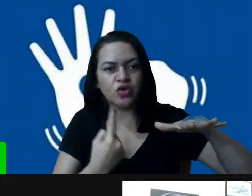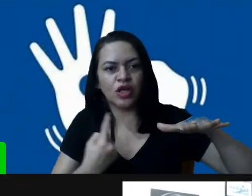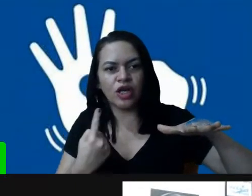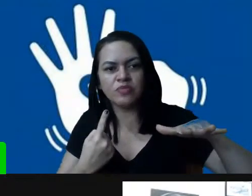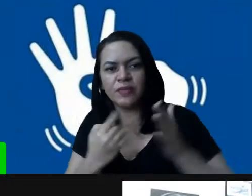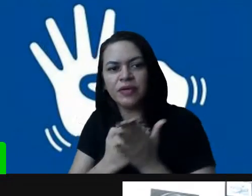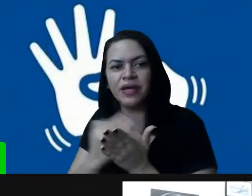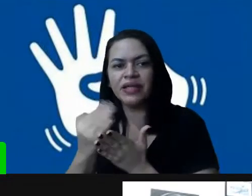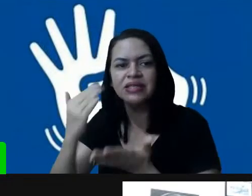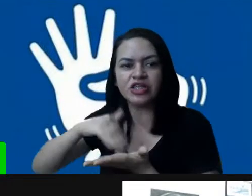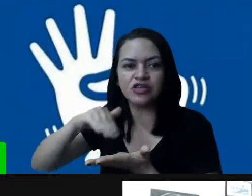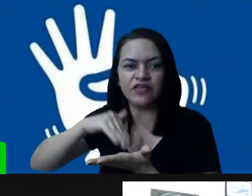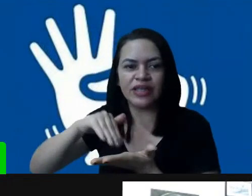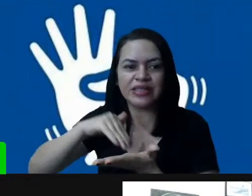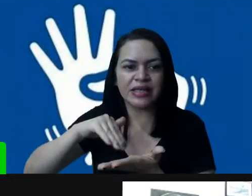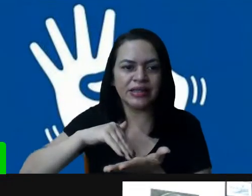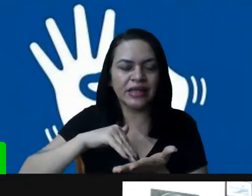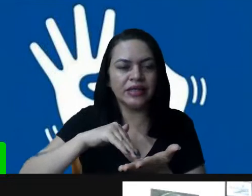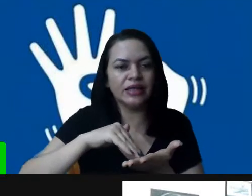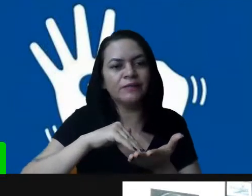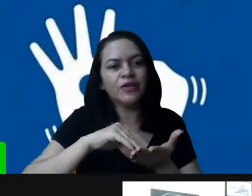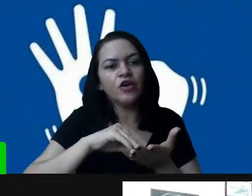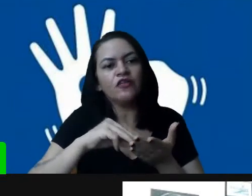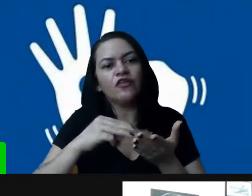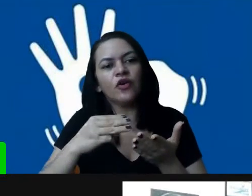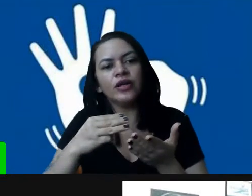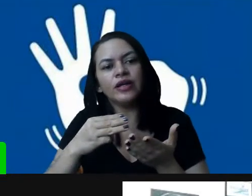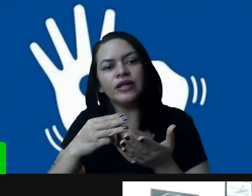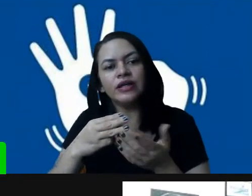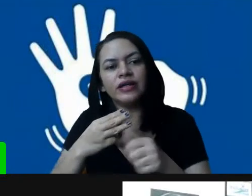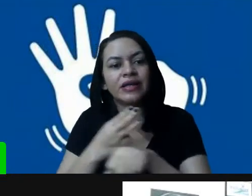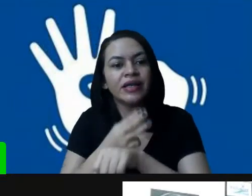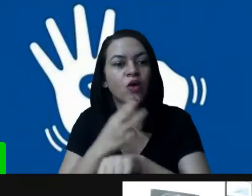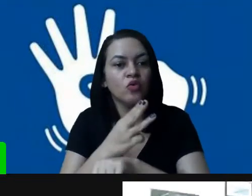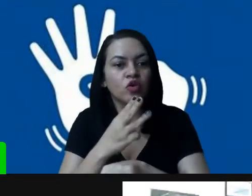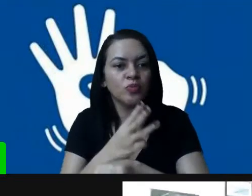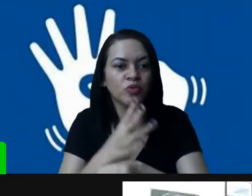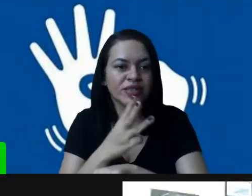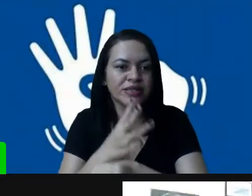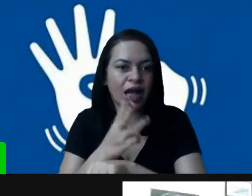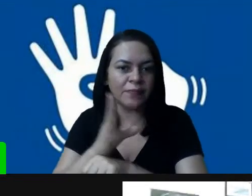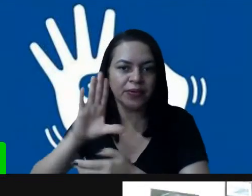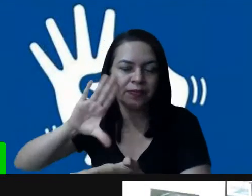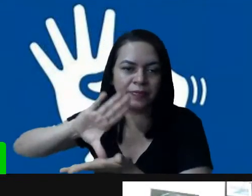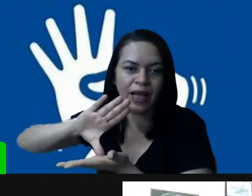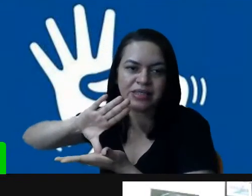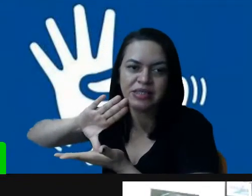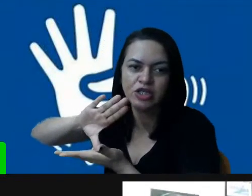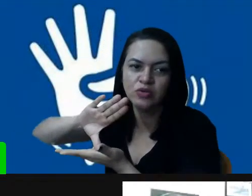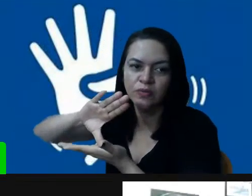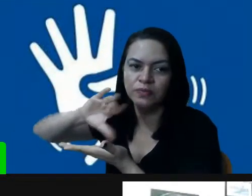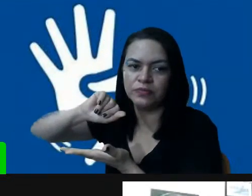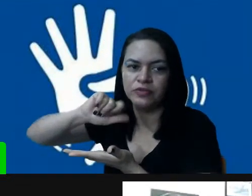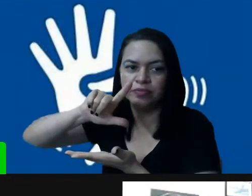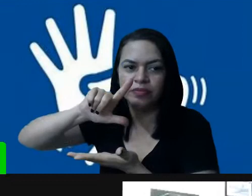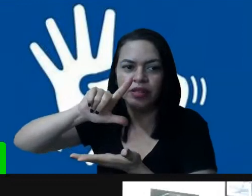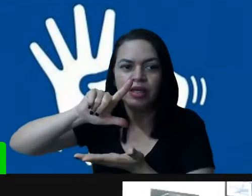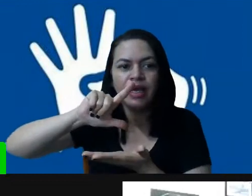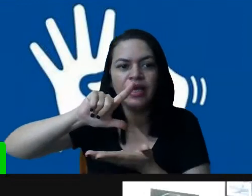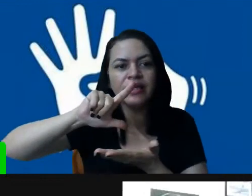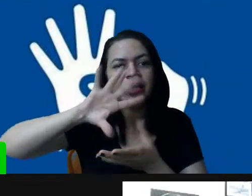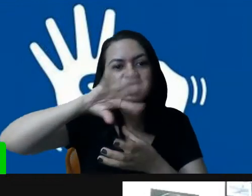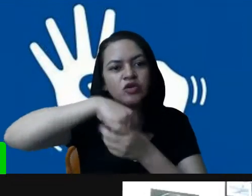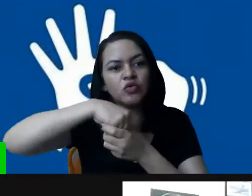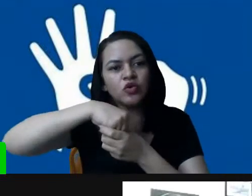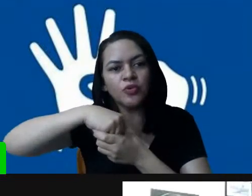nos isolamos, a primeira iniciativa da secretaria foi criar um grupo de WhatsApp, a CIL, em